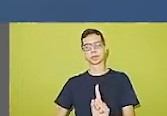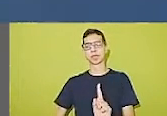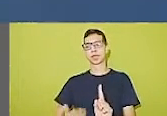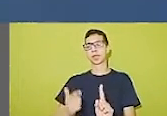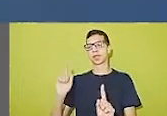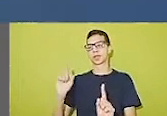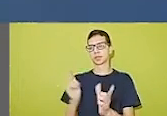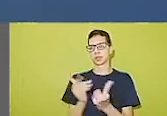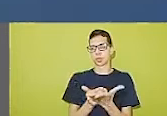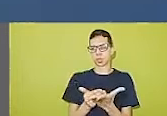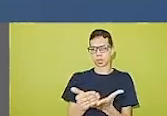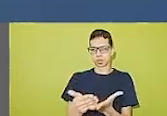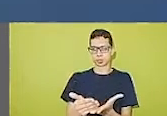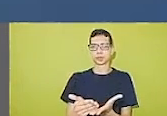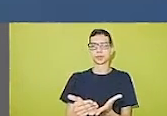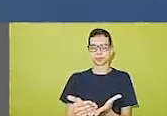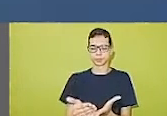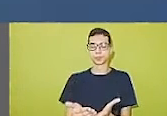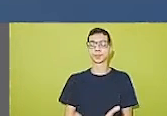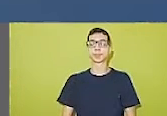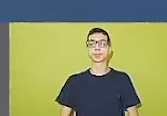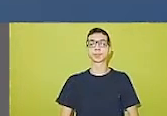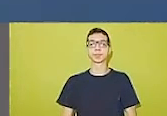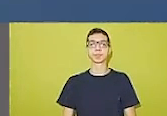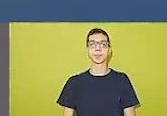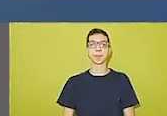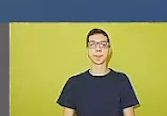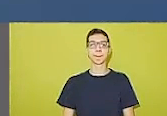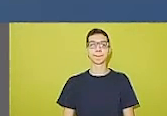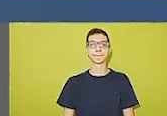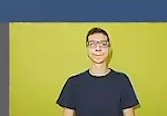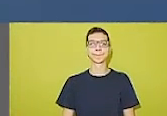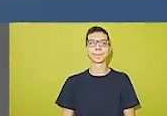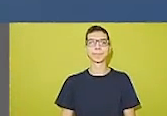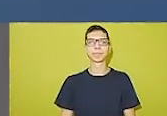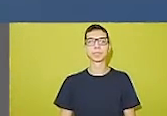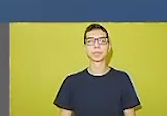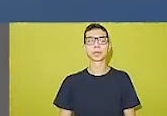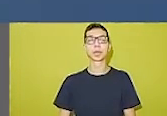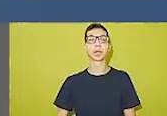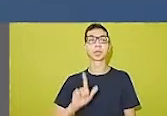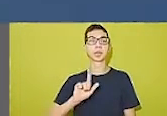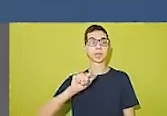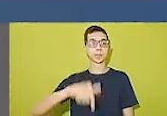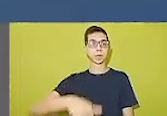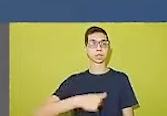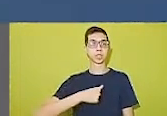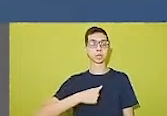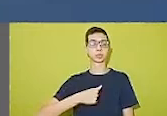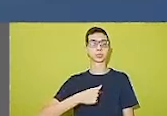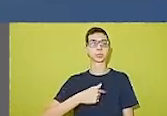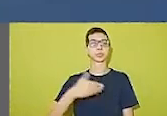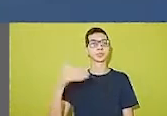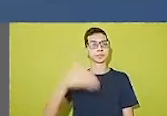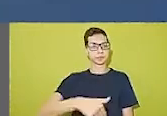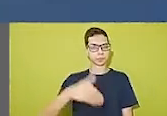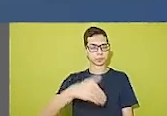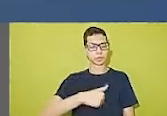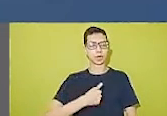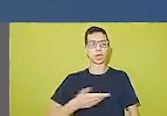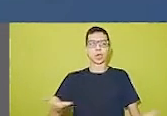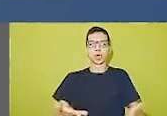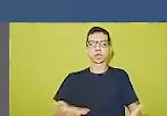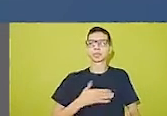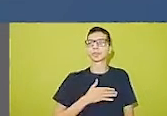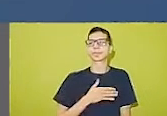e eu depois passei a ir, e hoje é uma das coisas que eu mais amo fazer